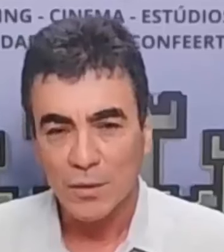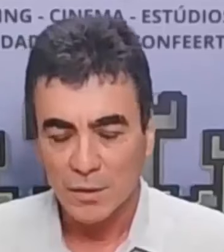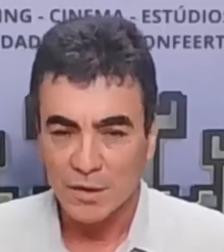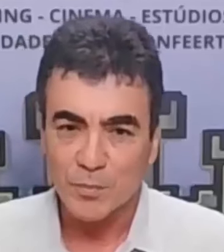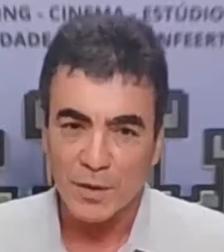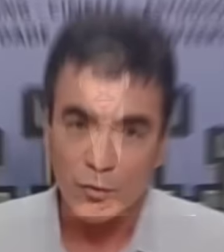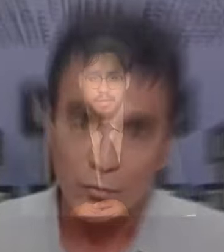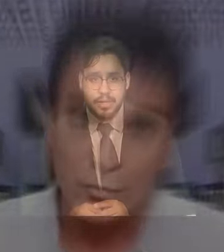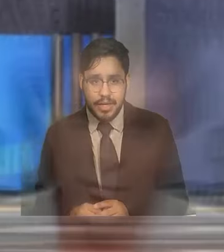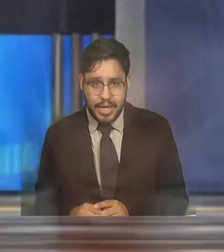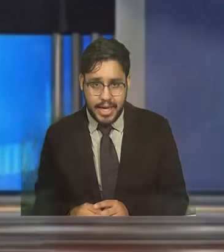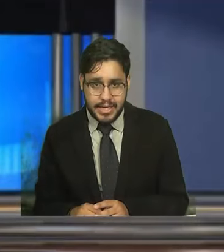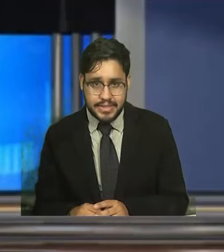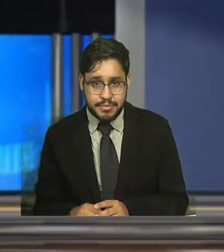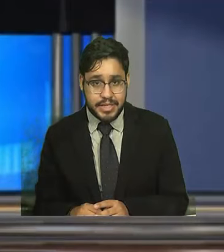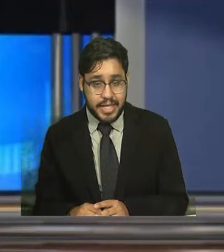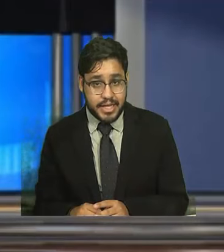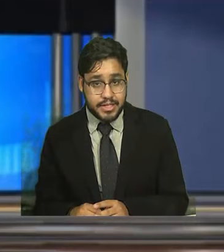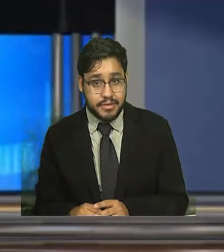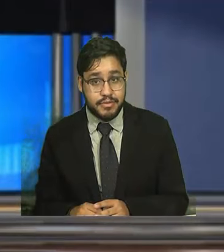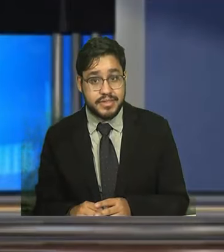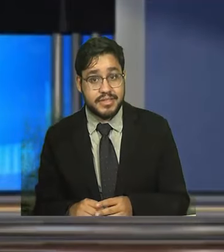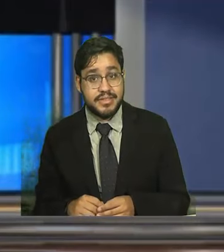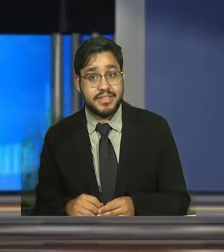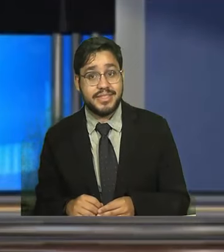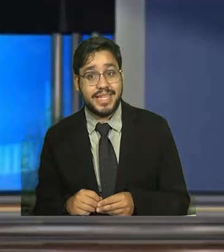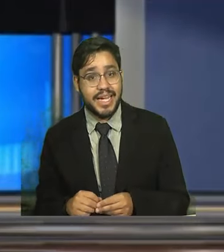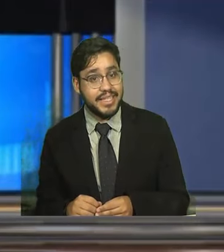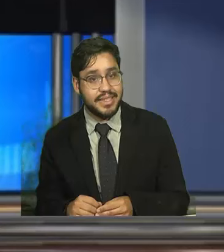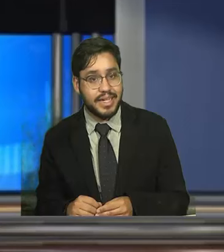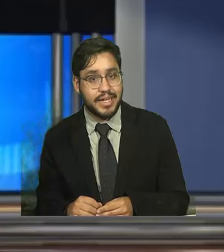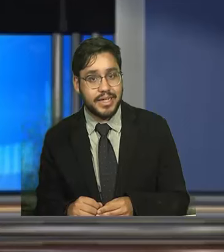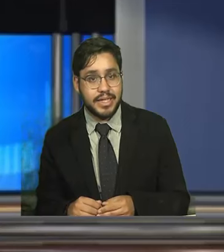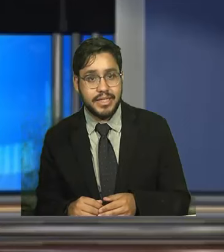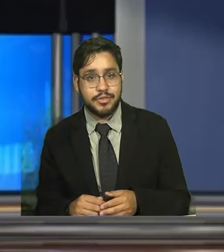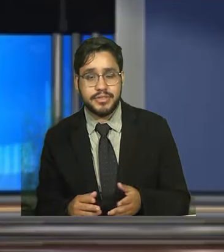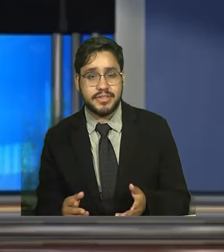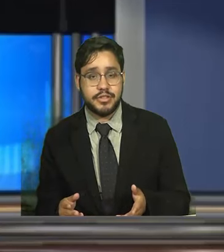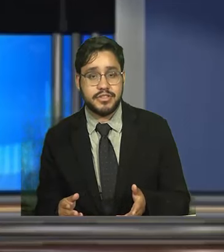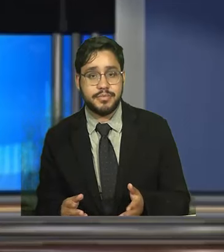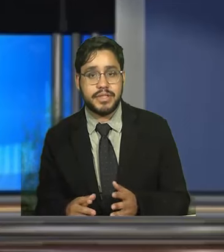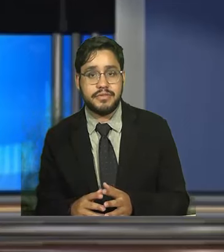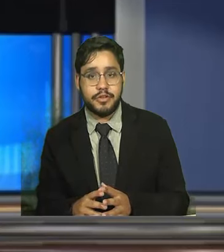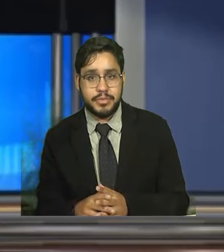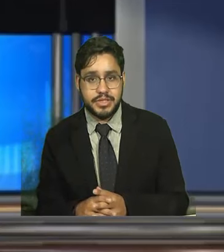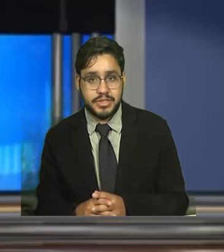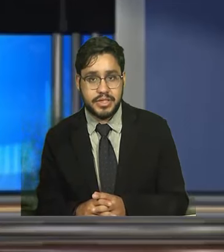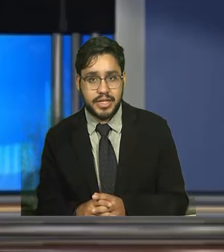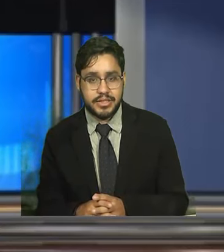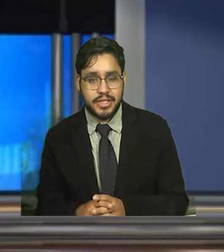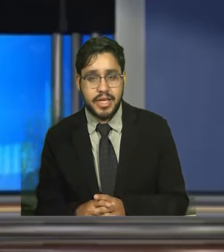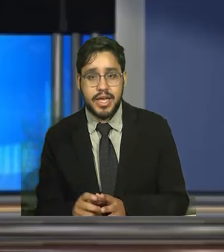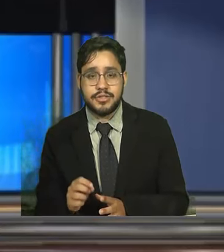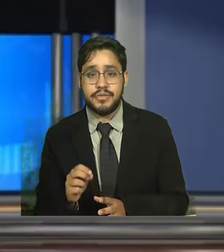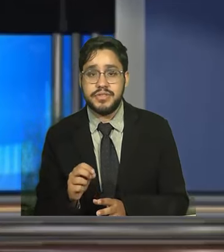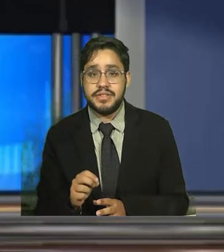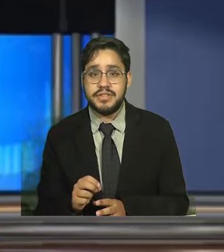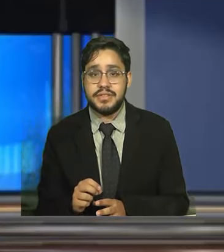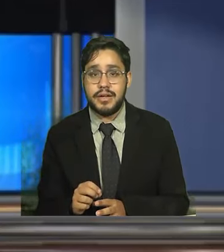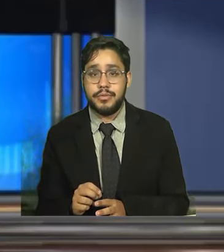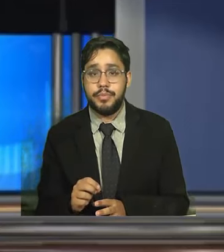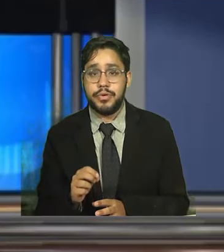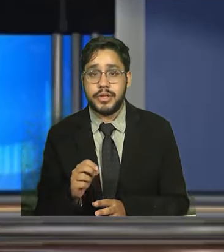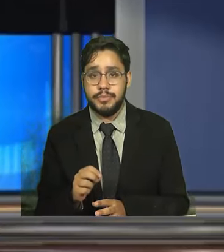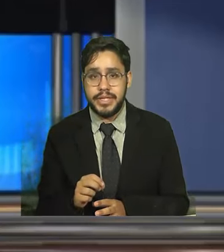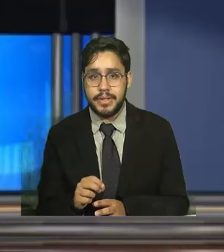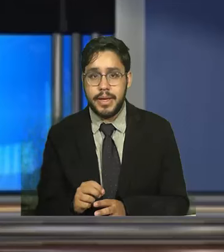pouquinho nesse período. Essas matérias você assiste na íntegra em todas as nossas plataformas digitais. É só você